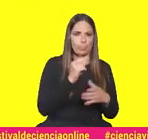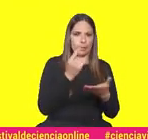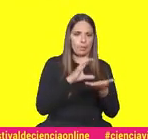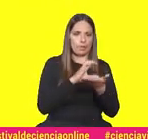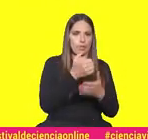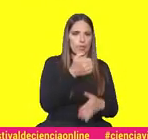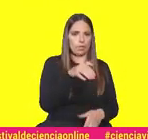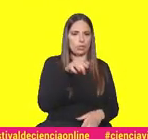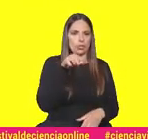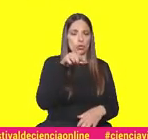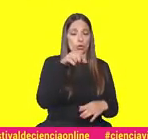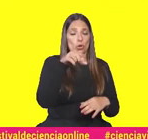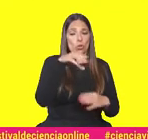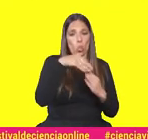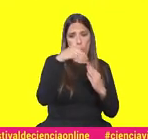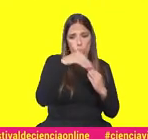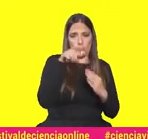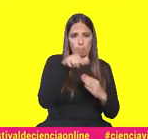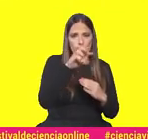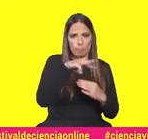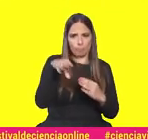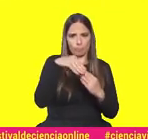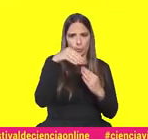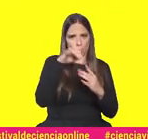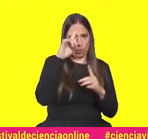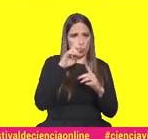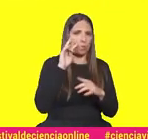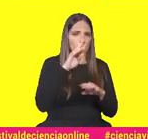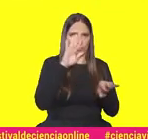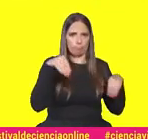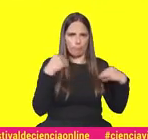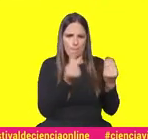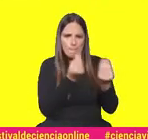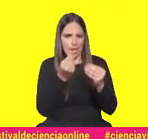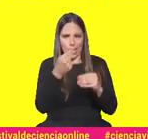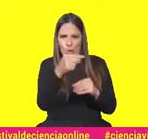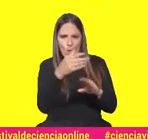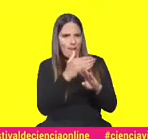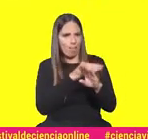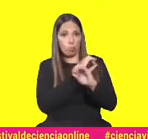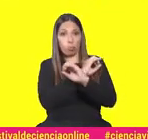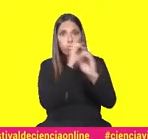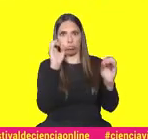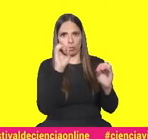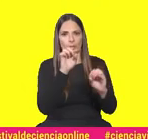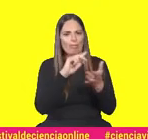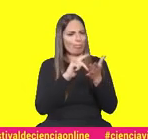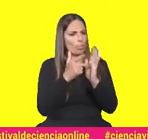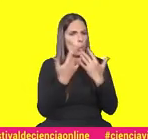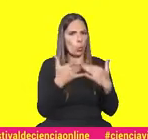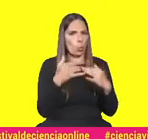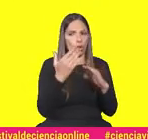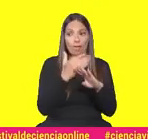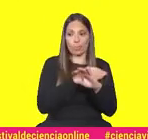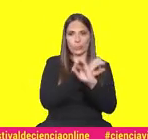aqui do NSF, americano, para visualizar os primatas de uma maneira única que nunca foi feita, com técnicas tecnológicas que nunca